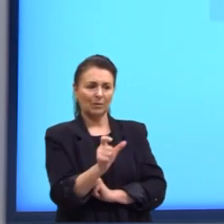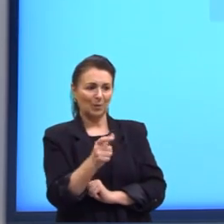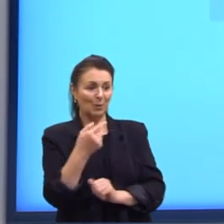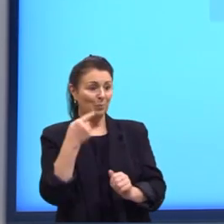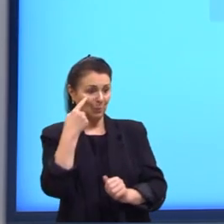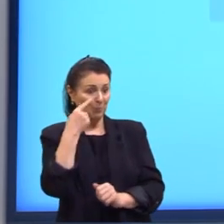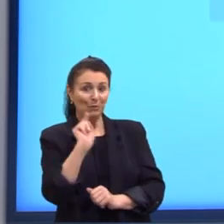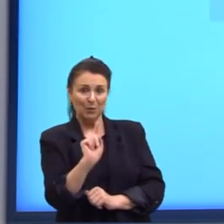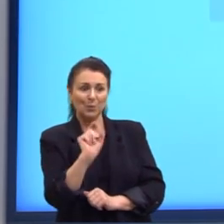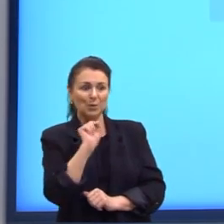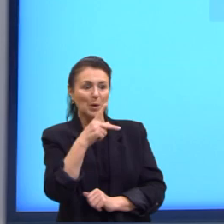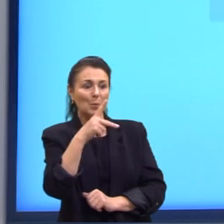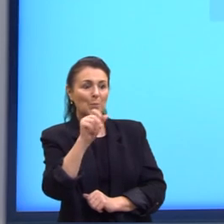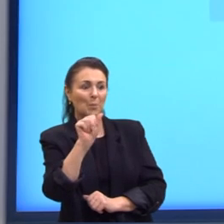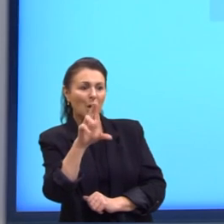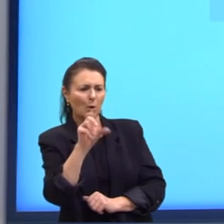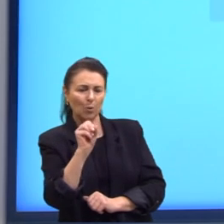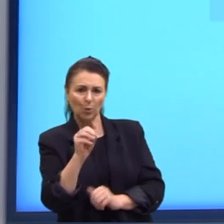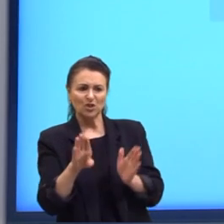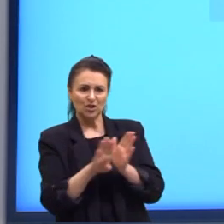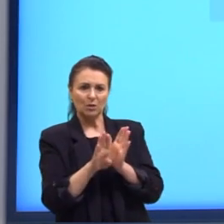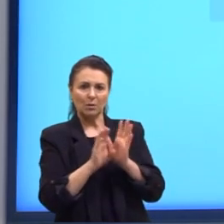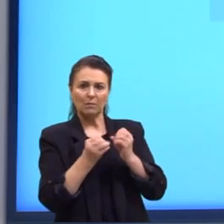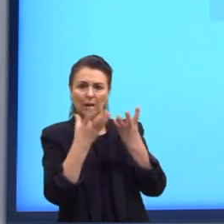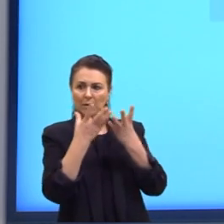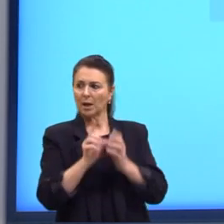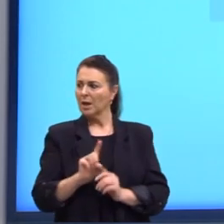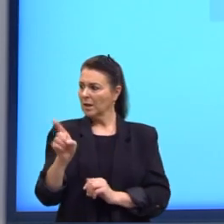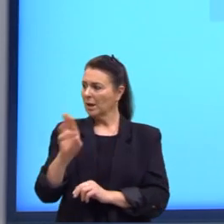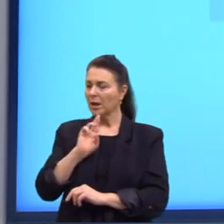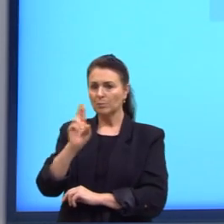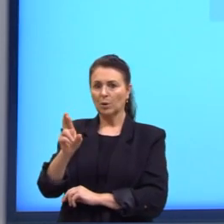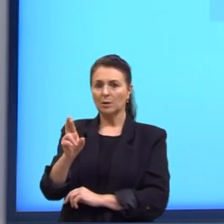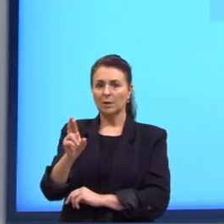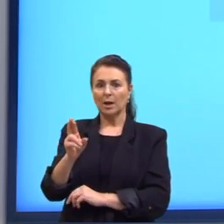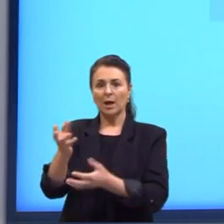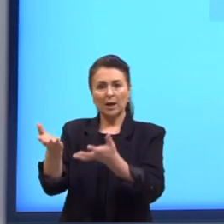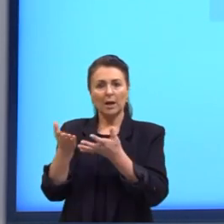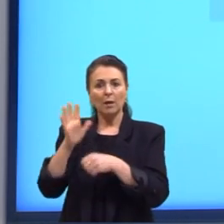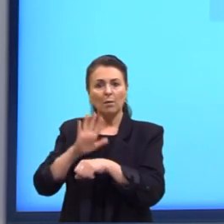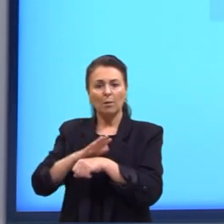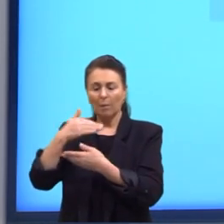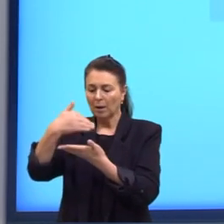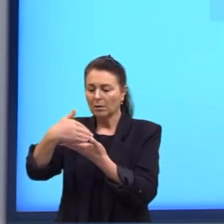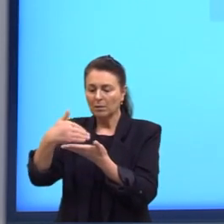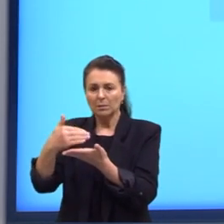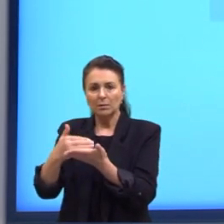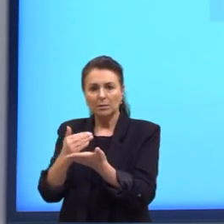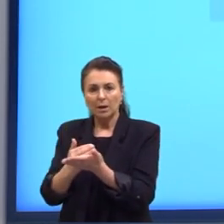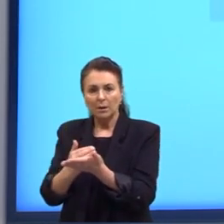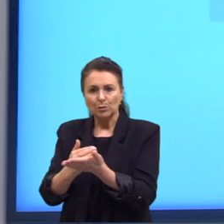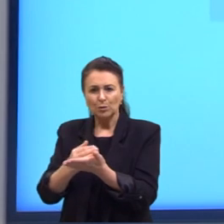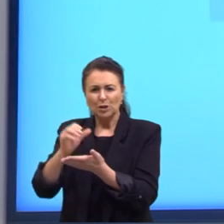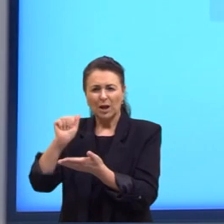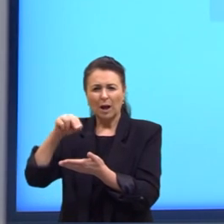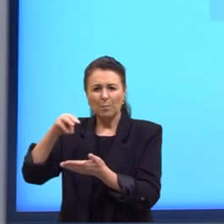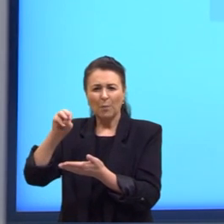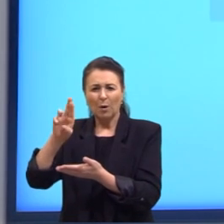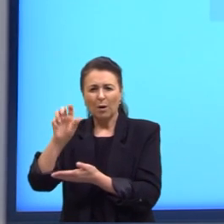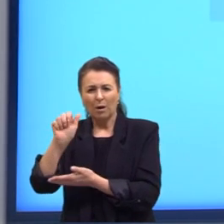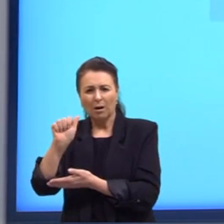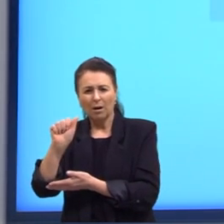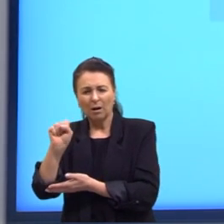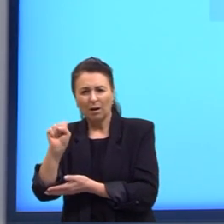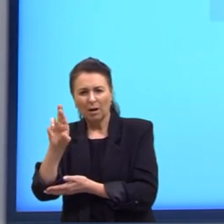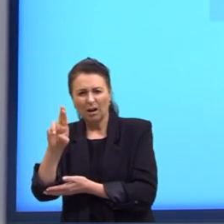quem Paulo chegou e a segunda responde quero mais um pedaço de torta de amoras silvestres que que a gente